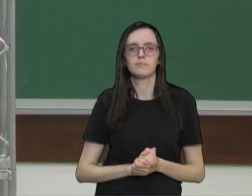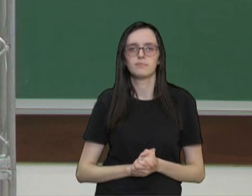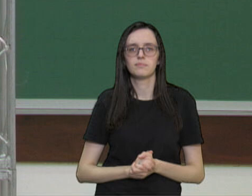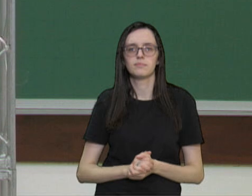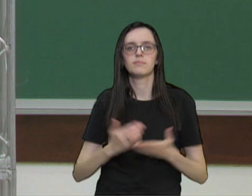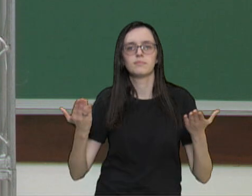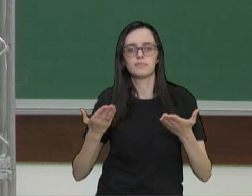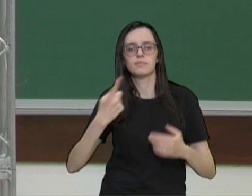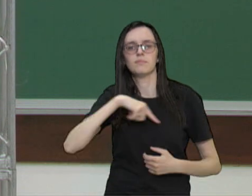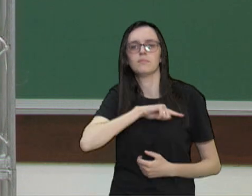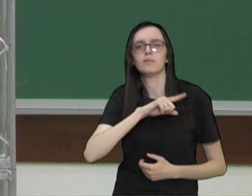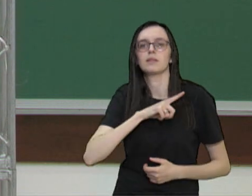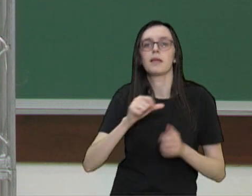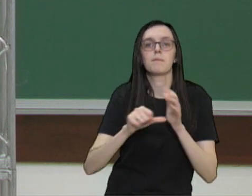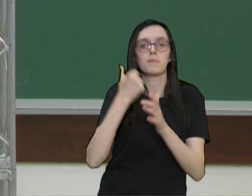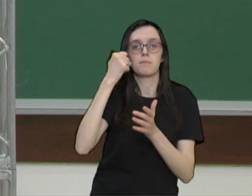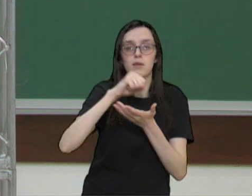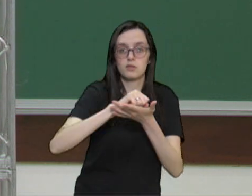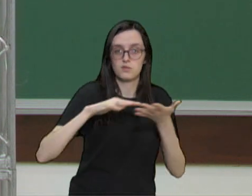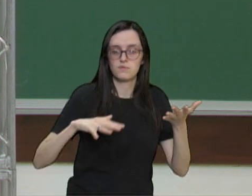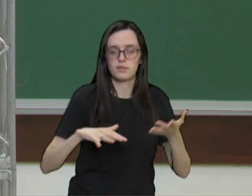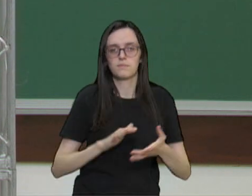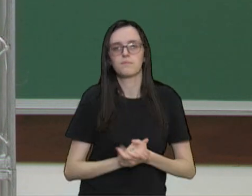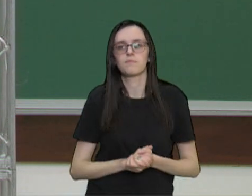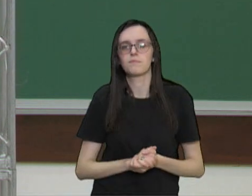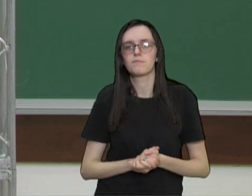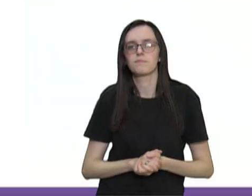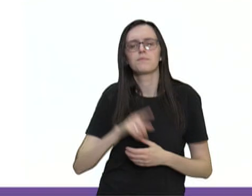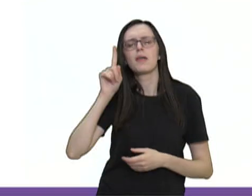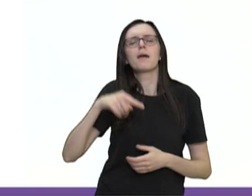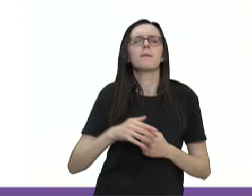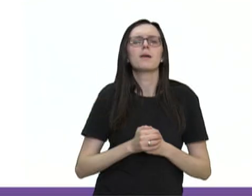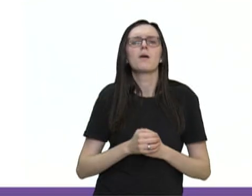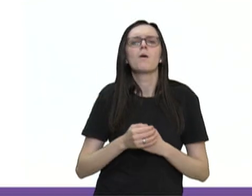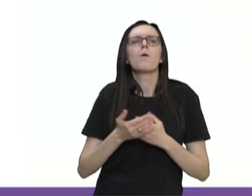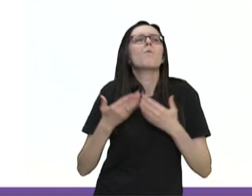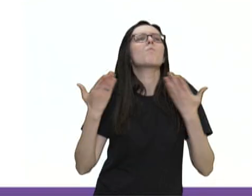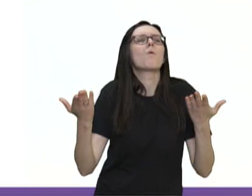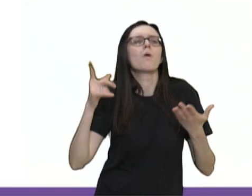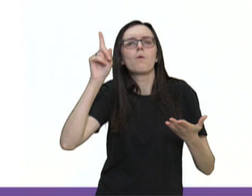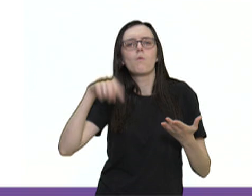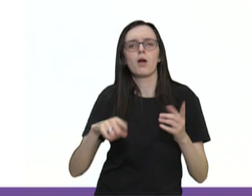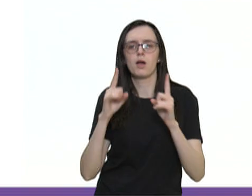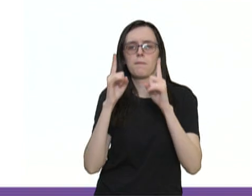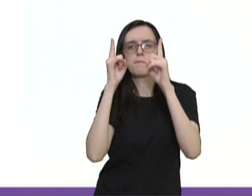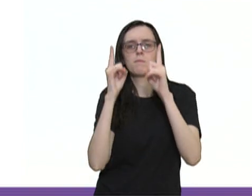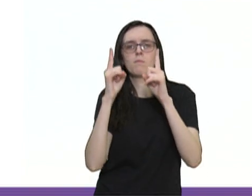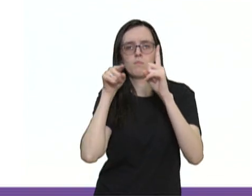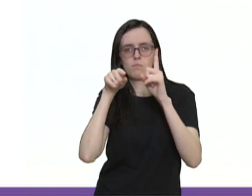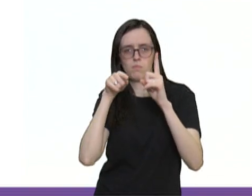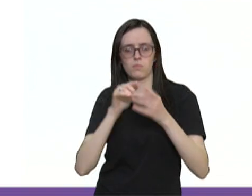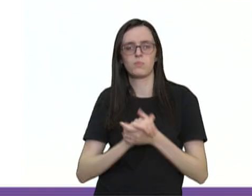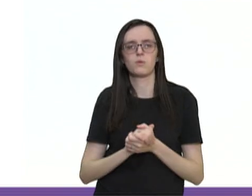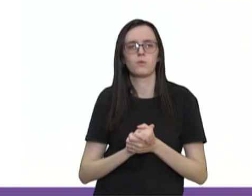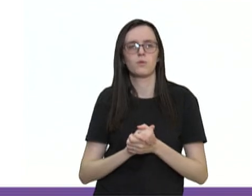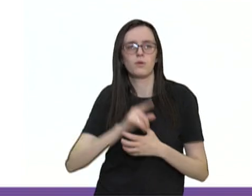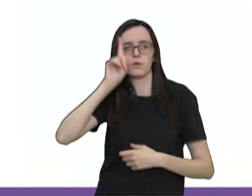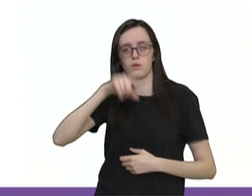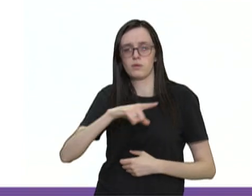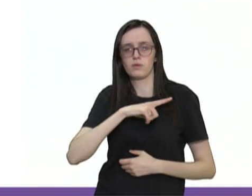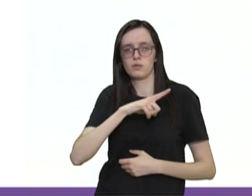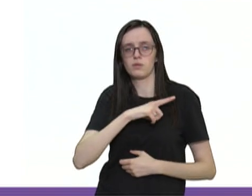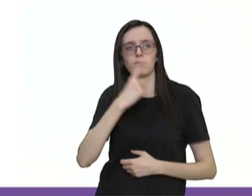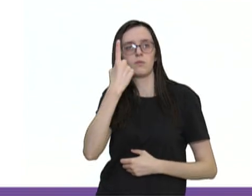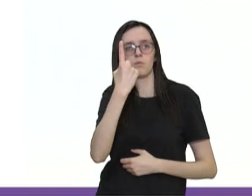Com isso, a gente tem o nosso primeiro exercício, que é qual o módulo do campo elétrico produzido por uma carga de